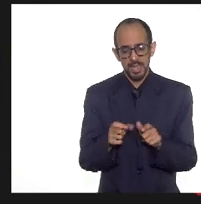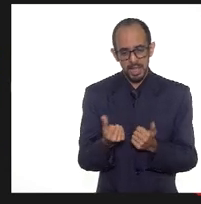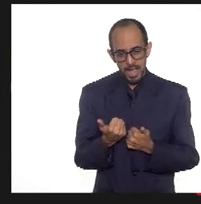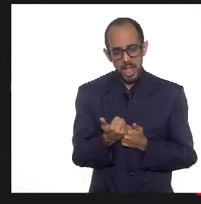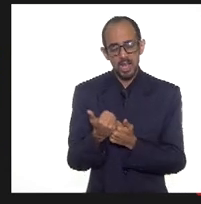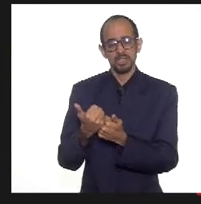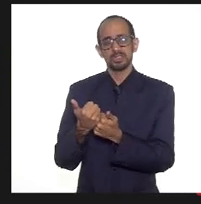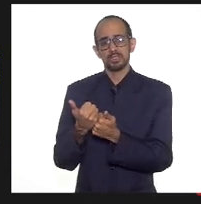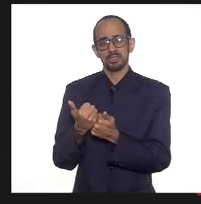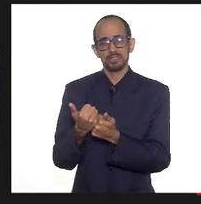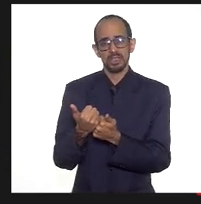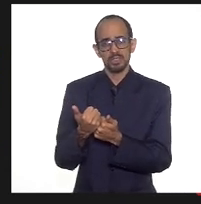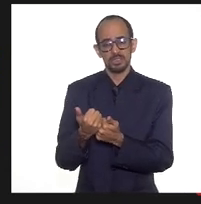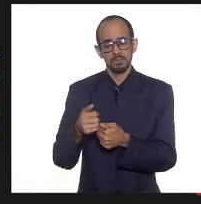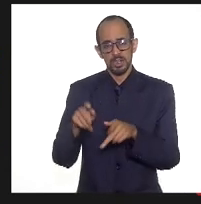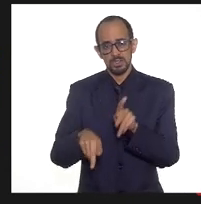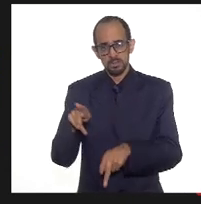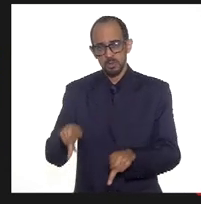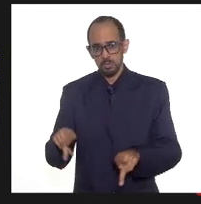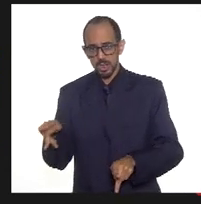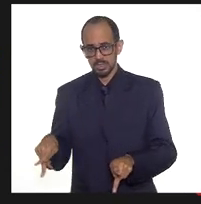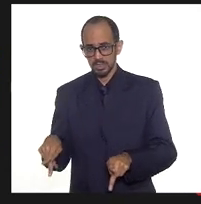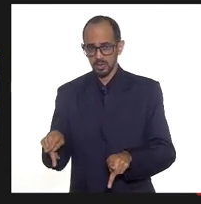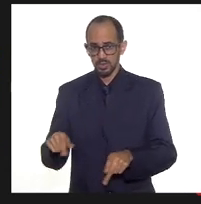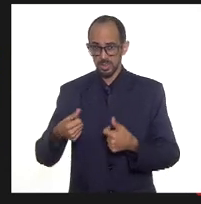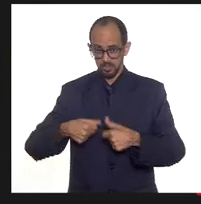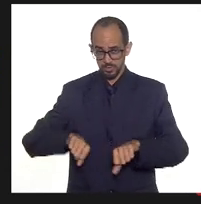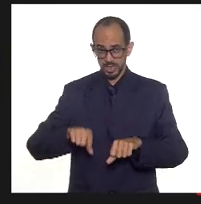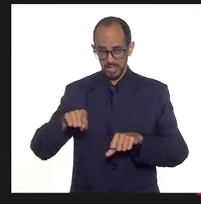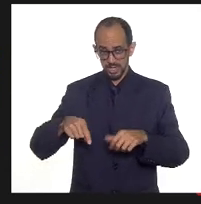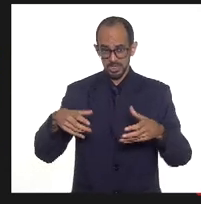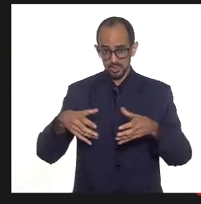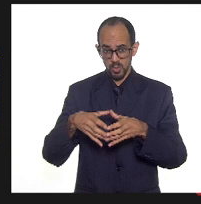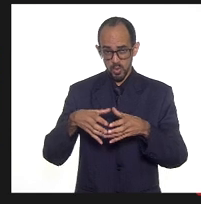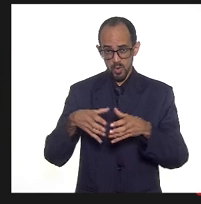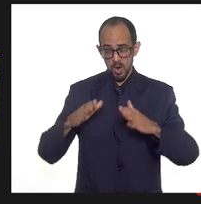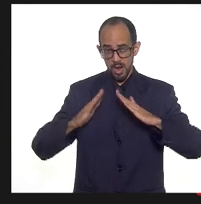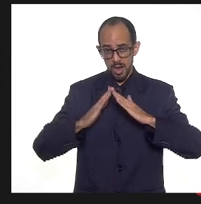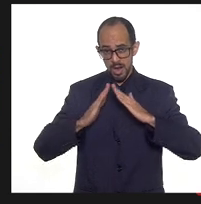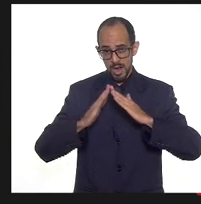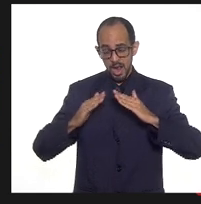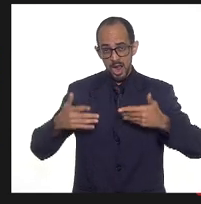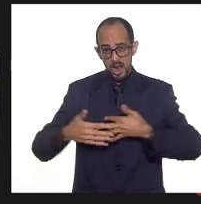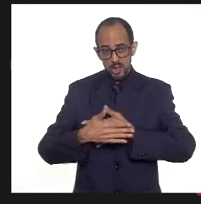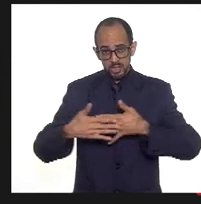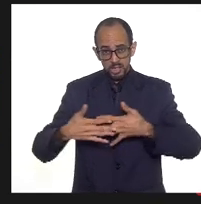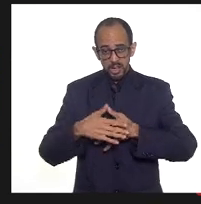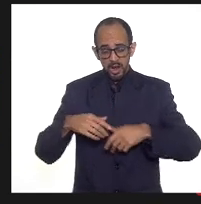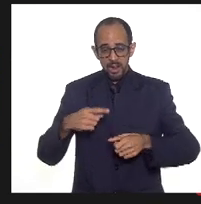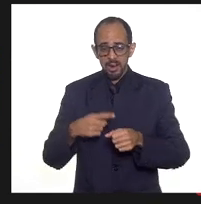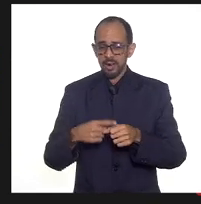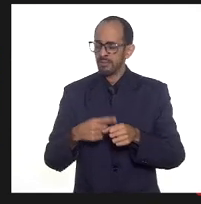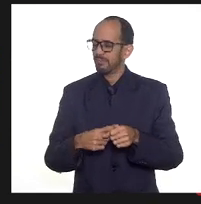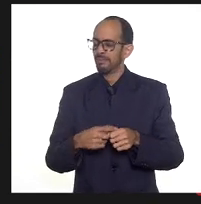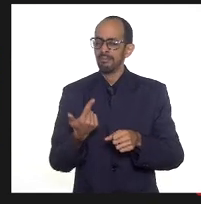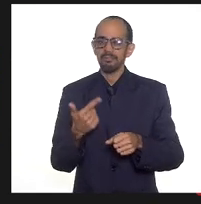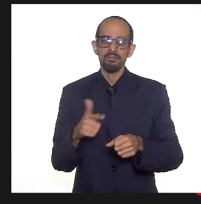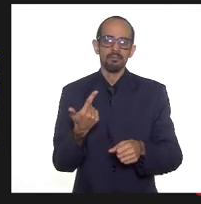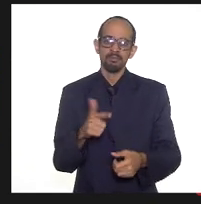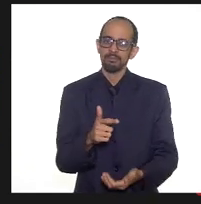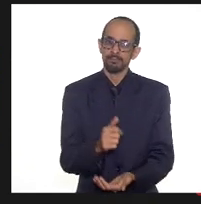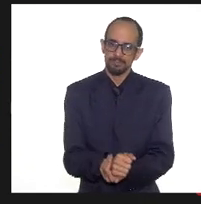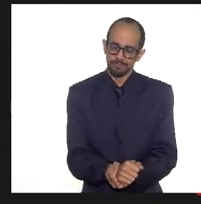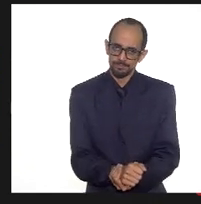a essa população que se desloca para esses conjuntos que são longe do centro, geralmente é nenhuma. Então, eles